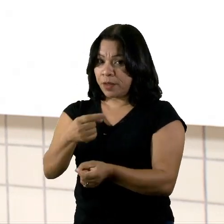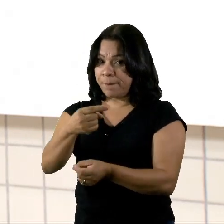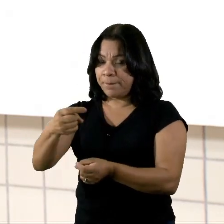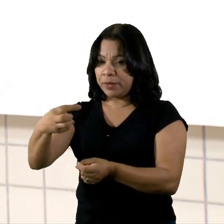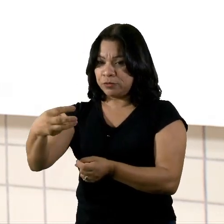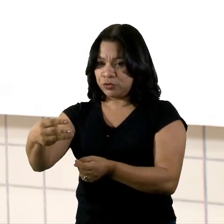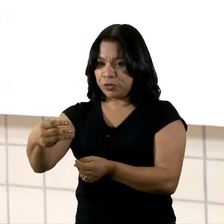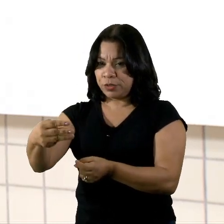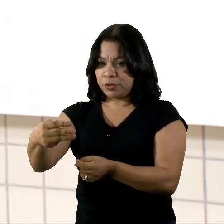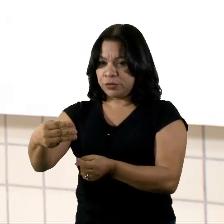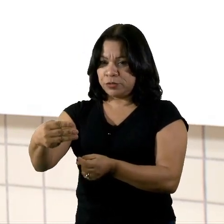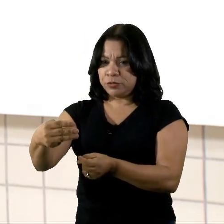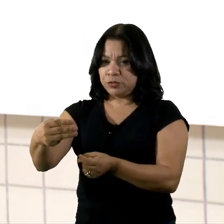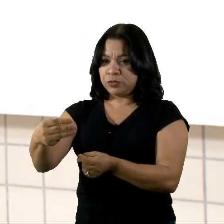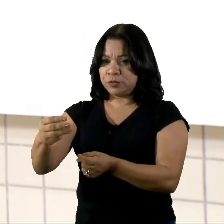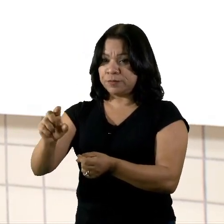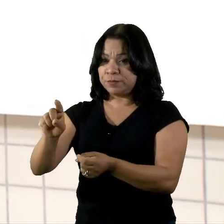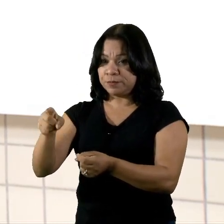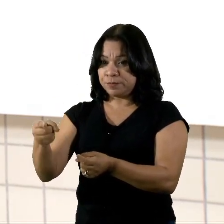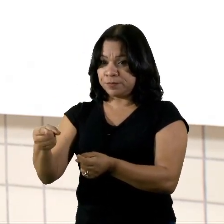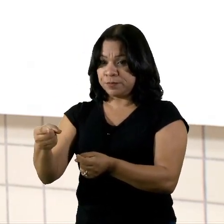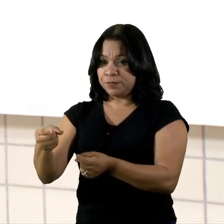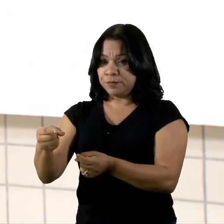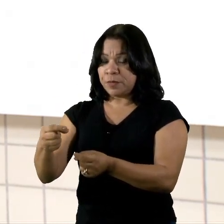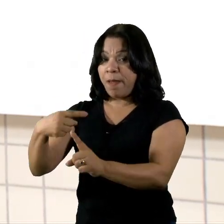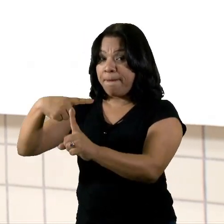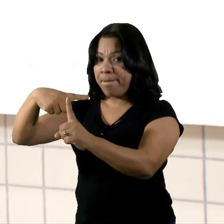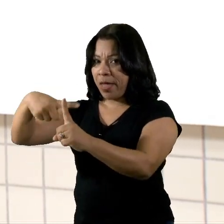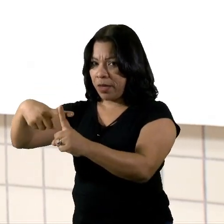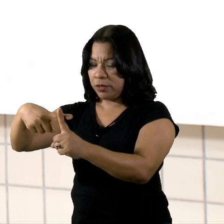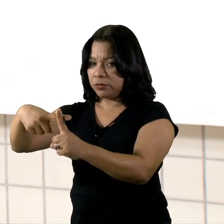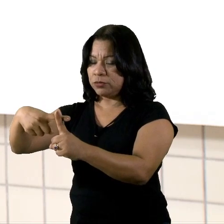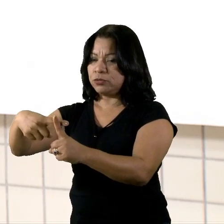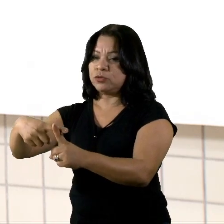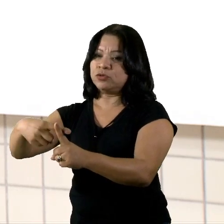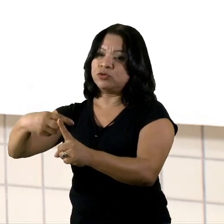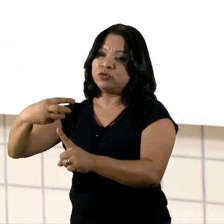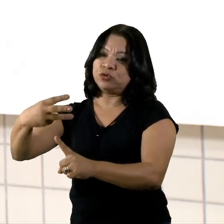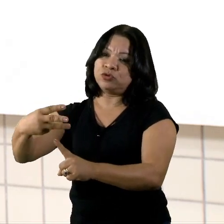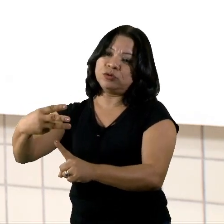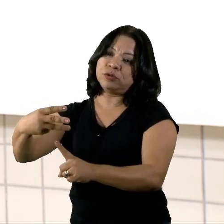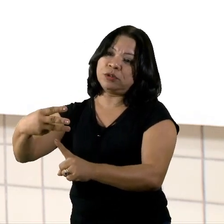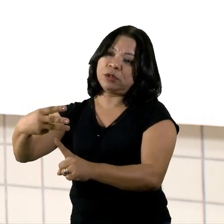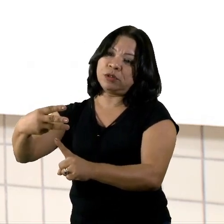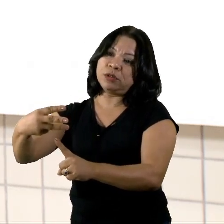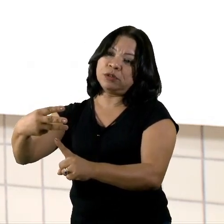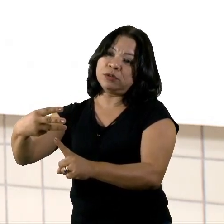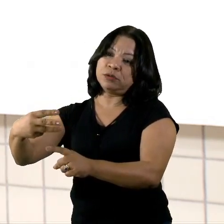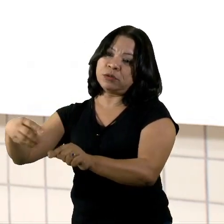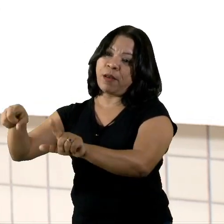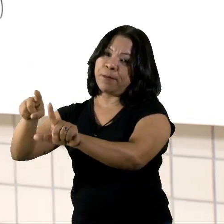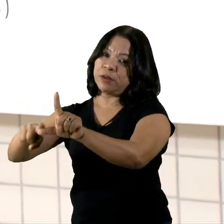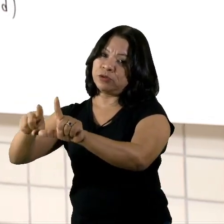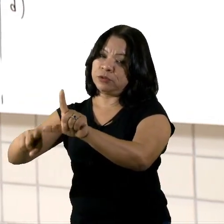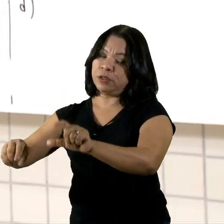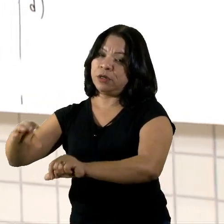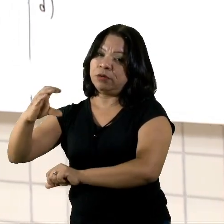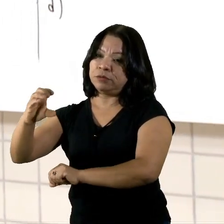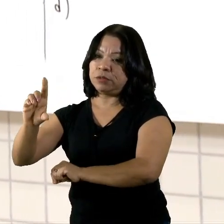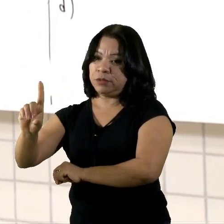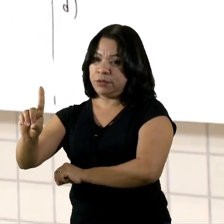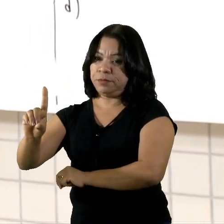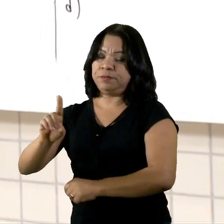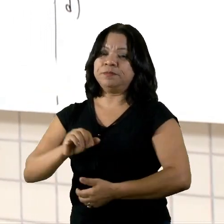E o coeficiente do último termo? Mais 3. E a parte literal? CD. Tá